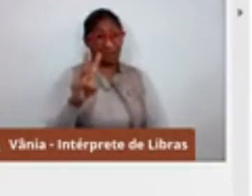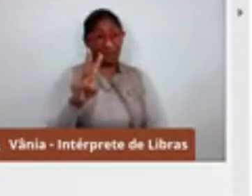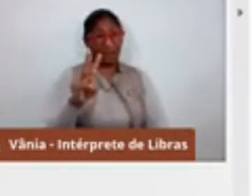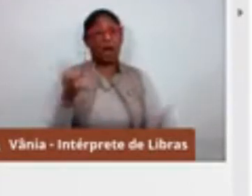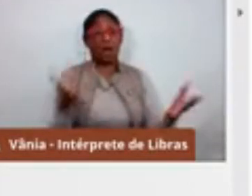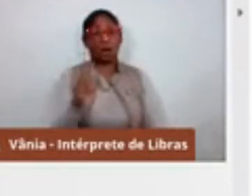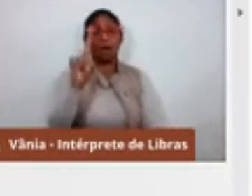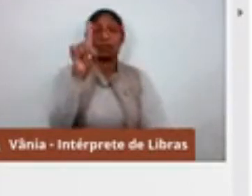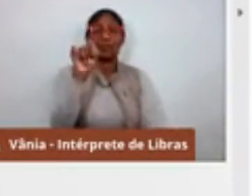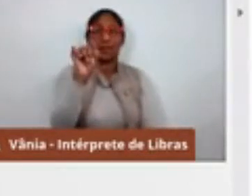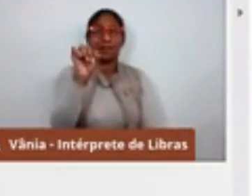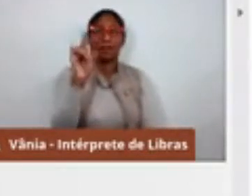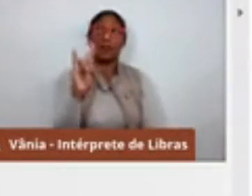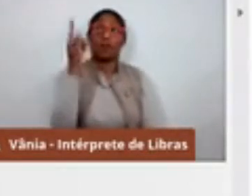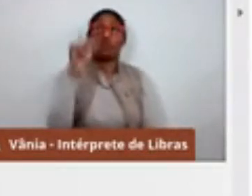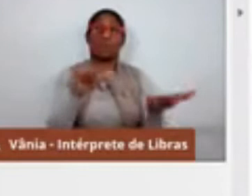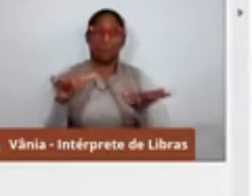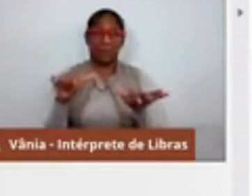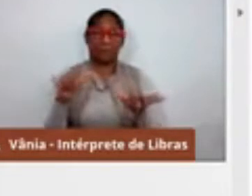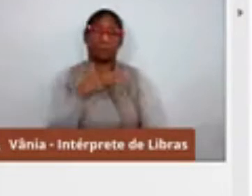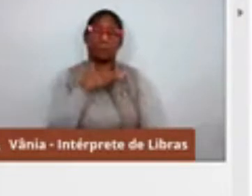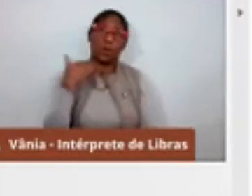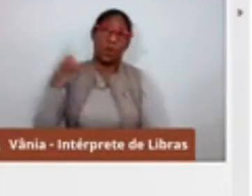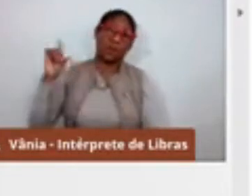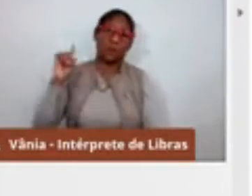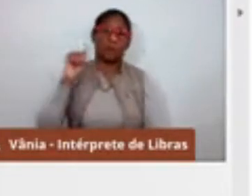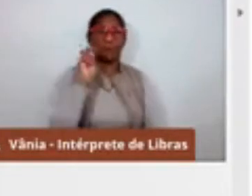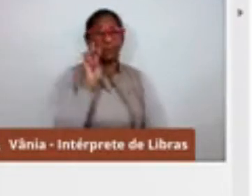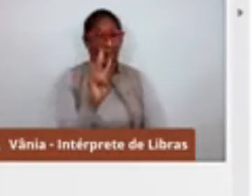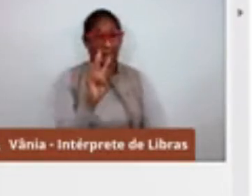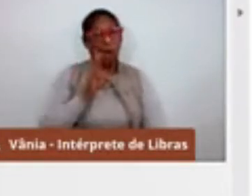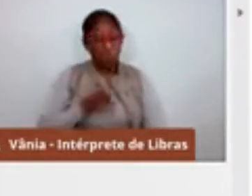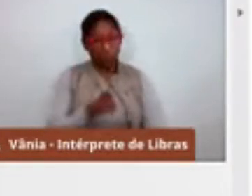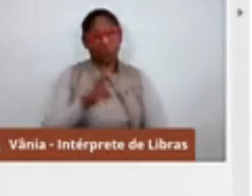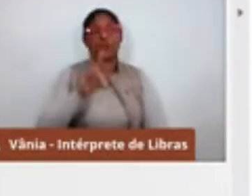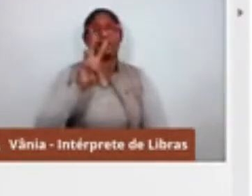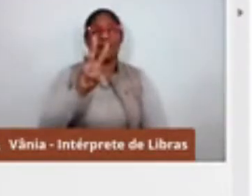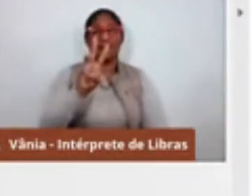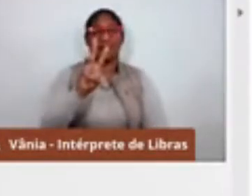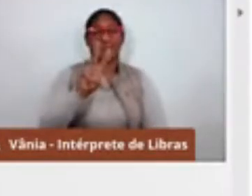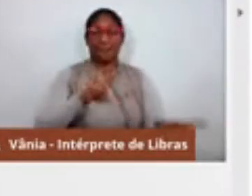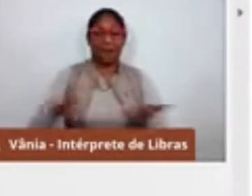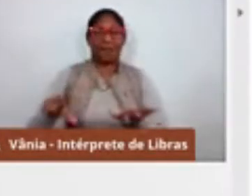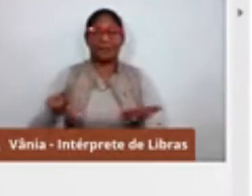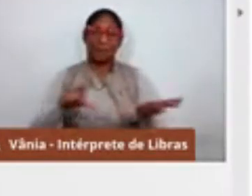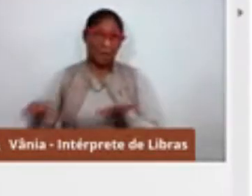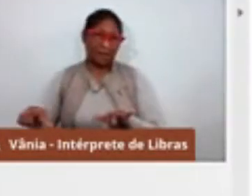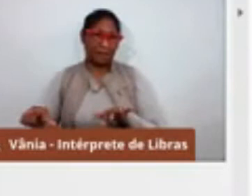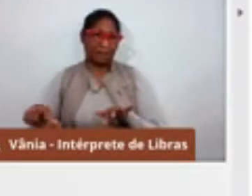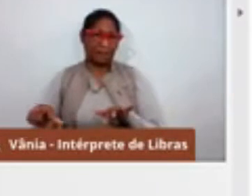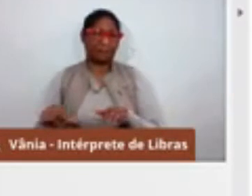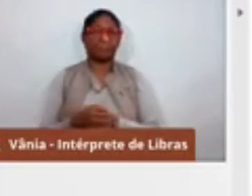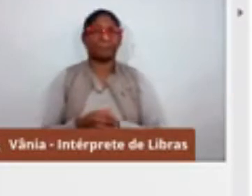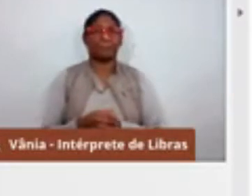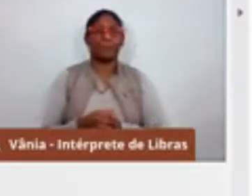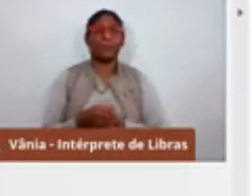hospitalizações na última semana. Óbitos tinham sido 3 e se mantiveram em 3 óbitos. E também o número de